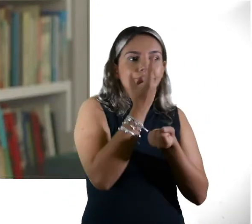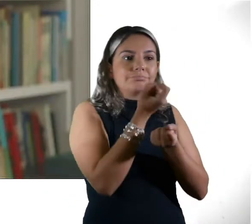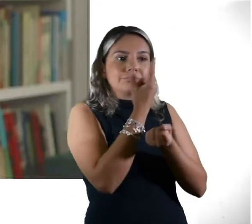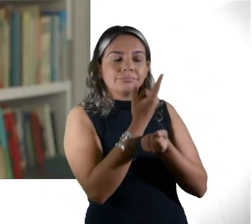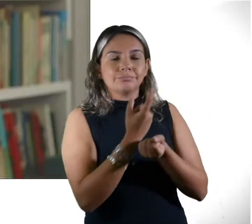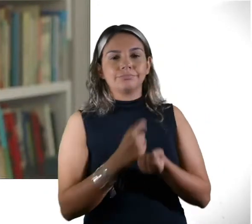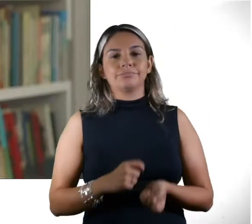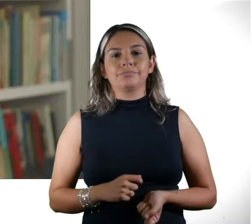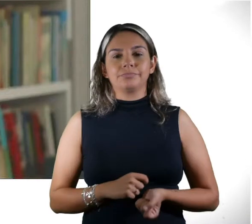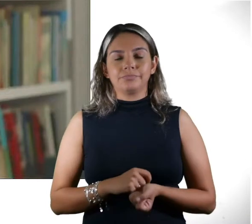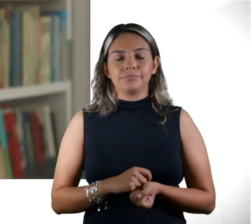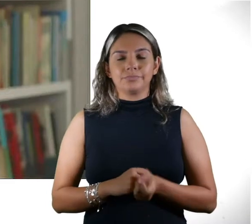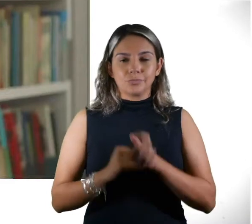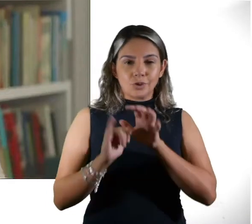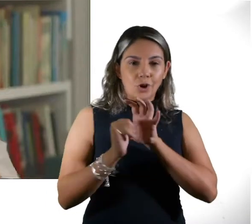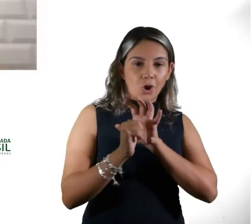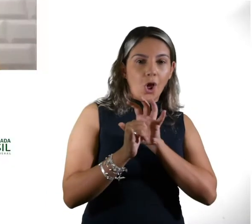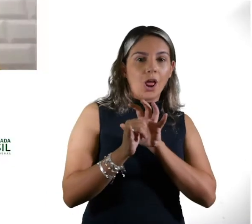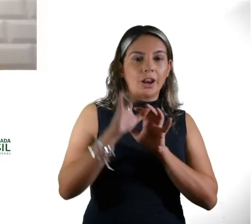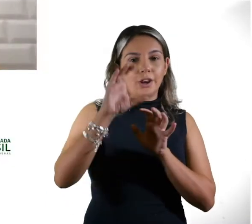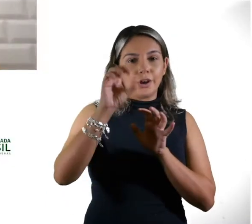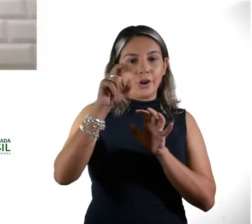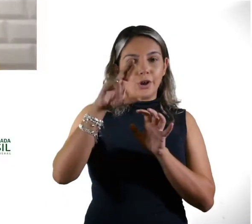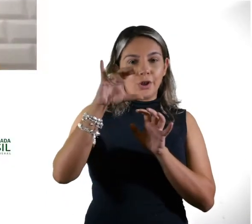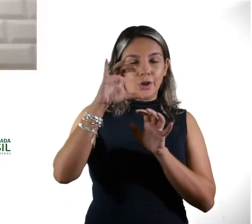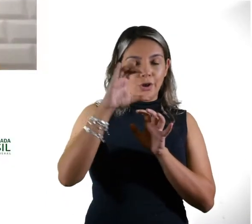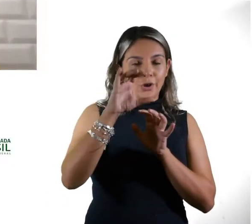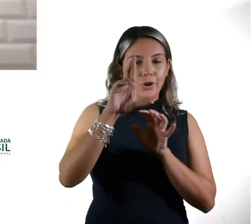crónicas normalmente surgem a partir de pequenos